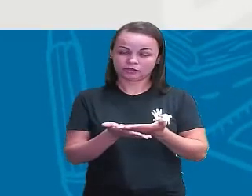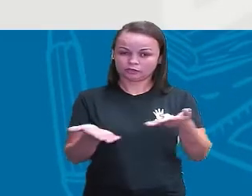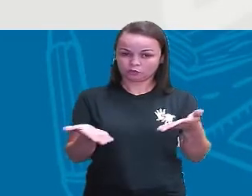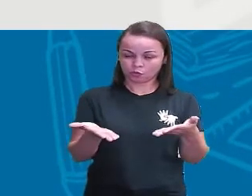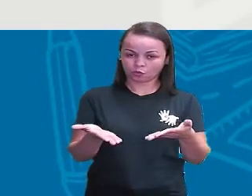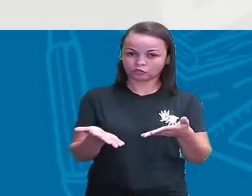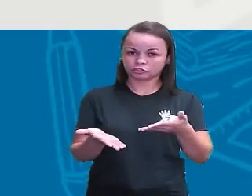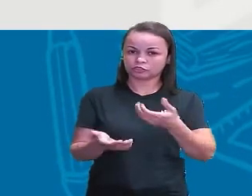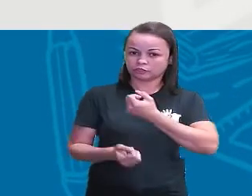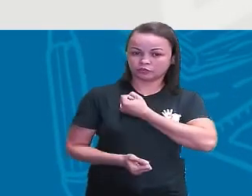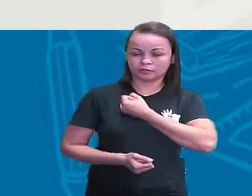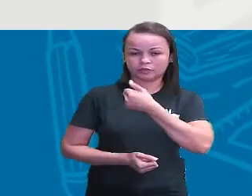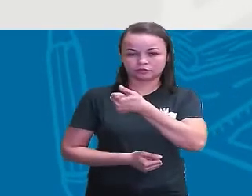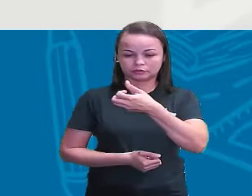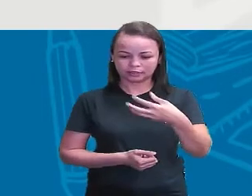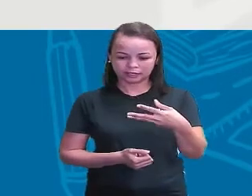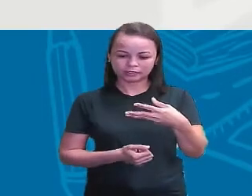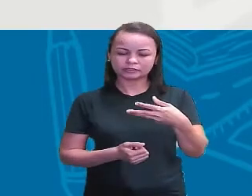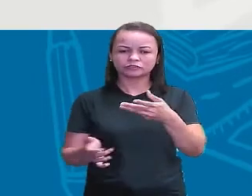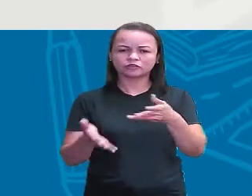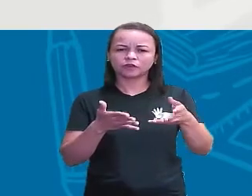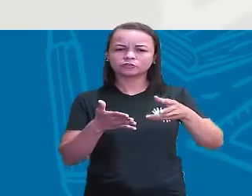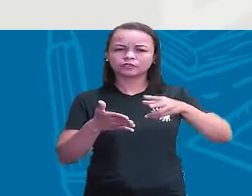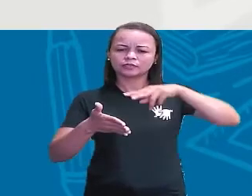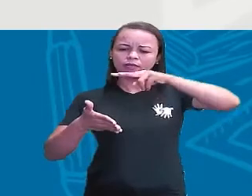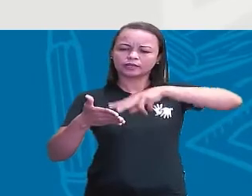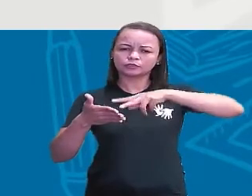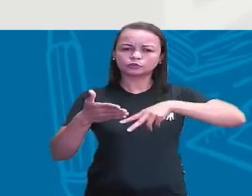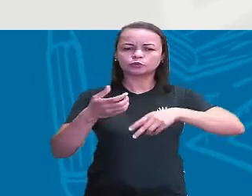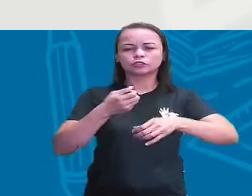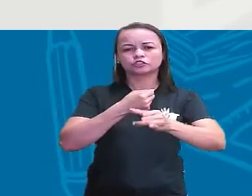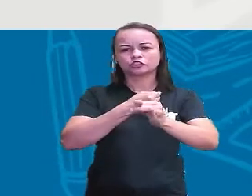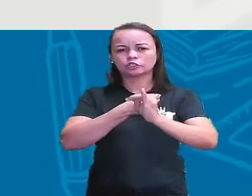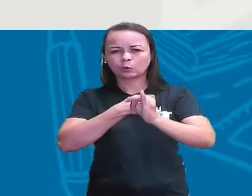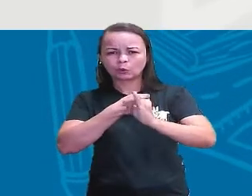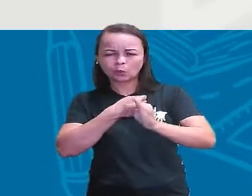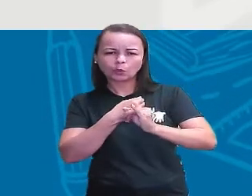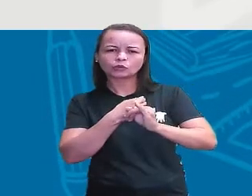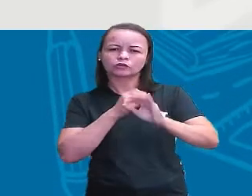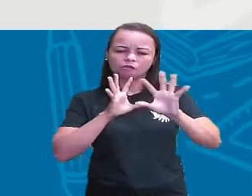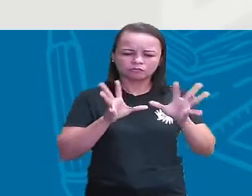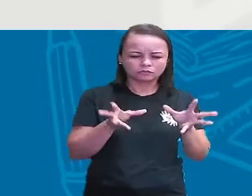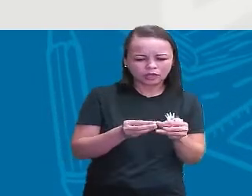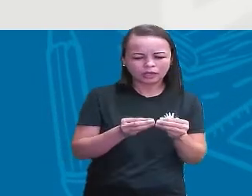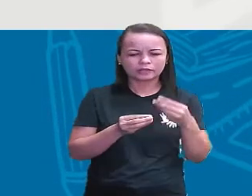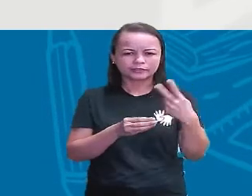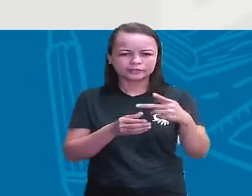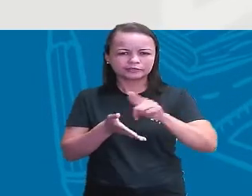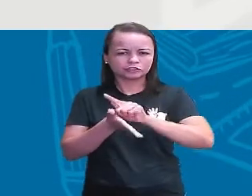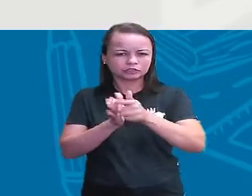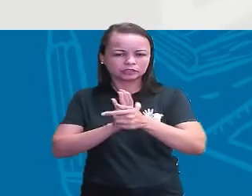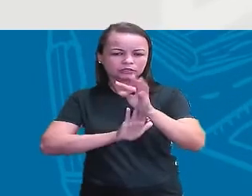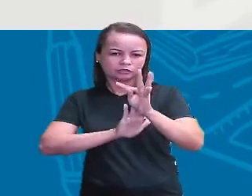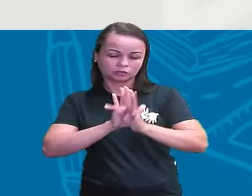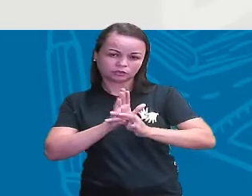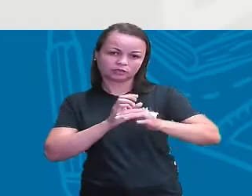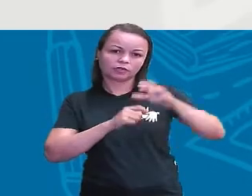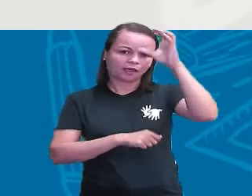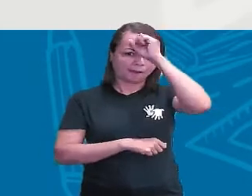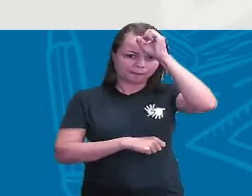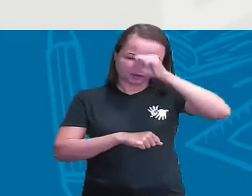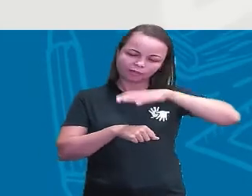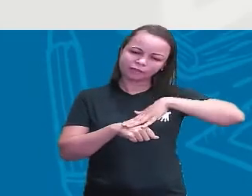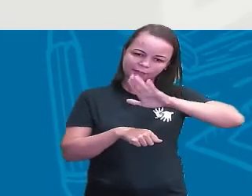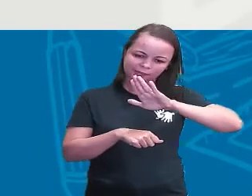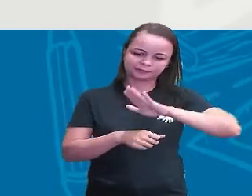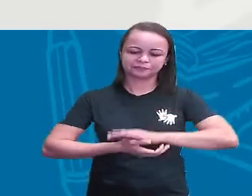13, vamos aí realizar leituras de crônica, né? Revisar esse gênero textual, aprender um pouco mais.